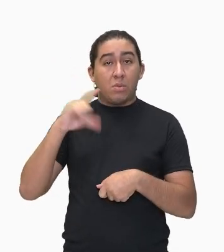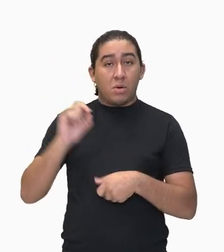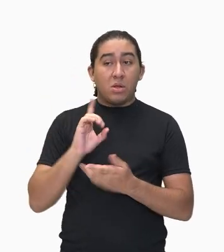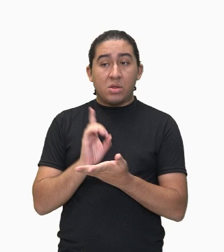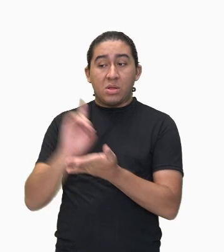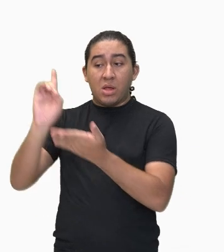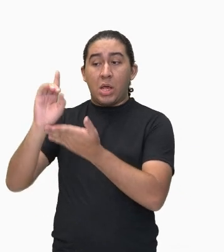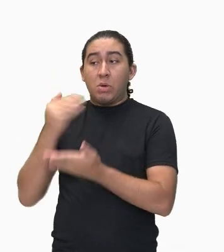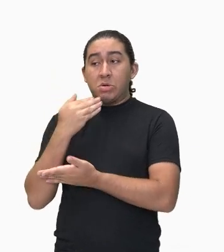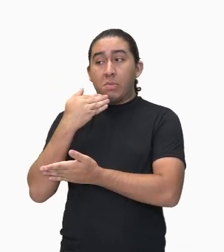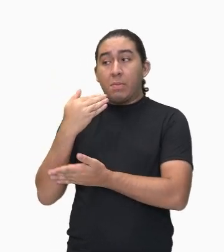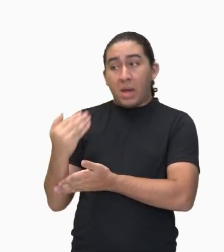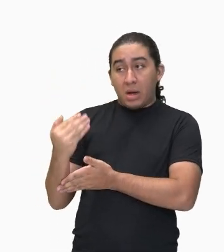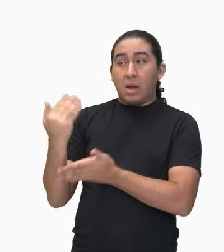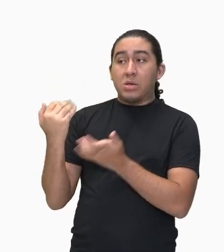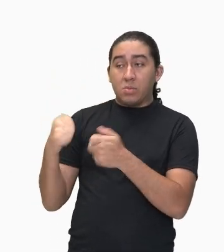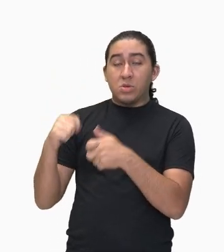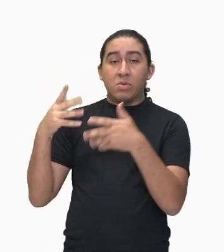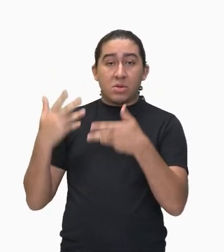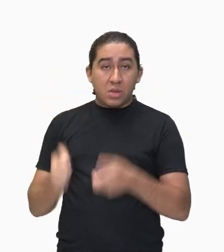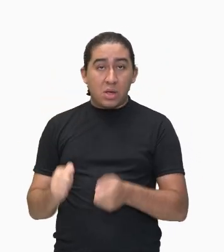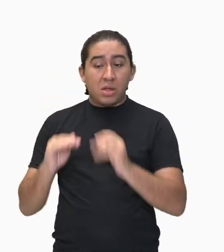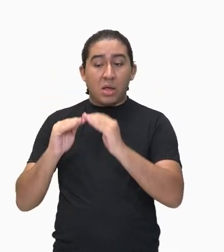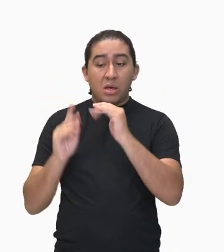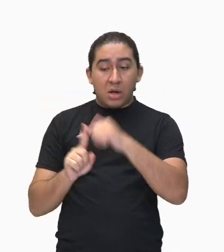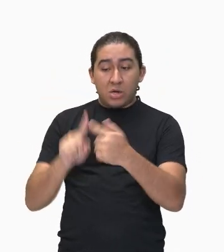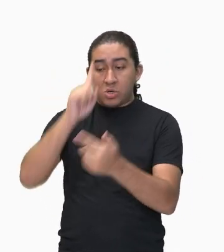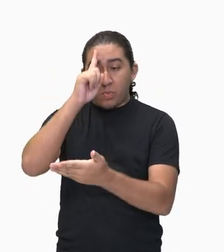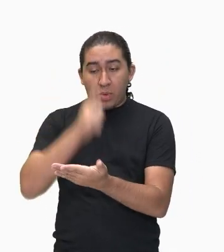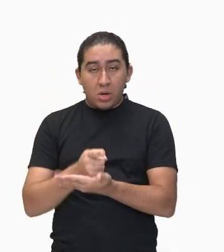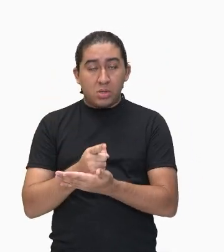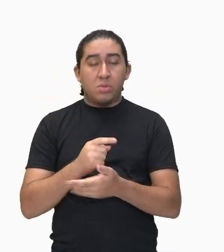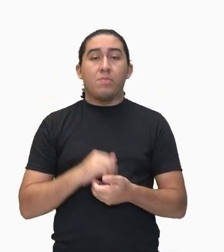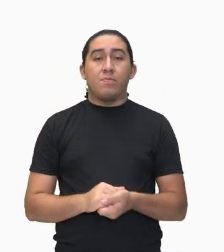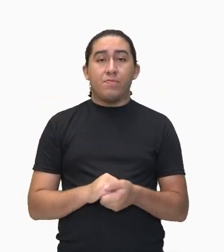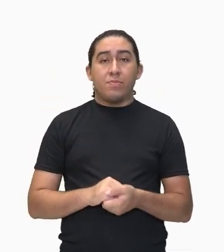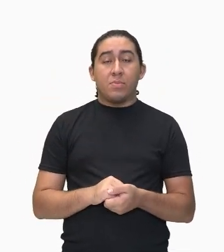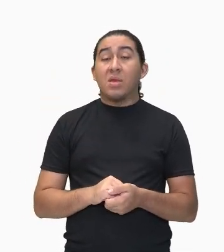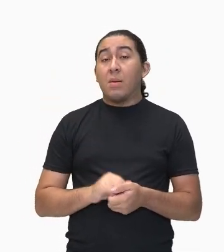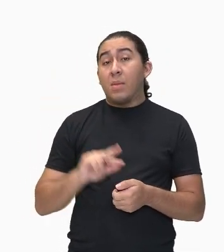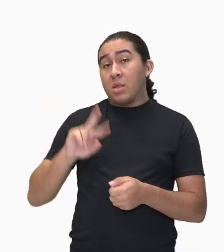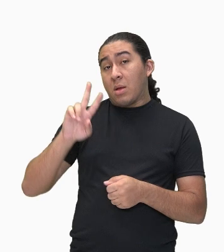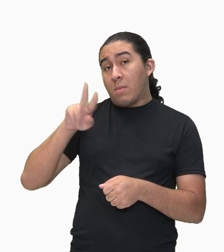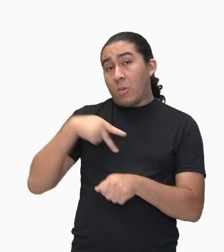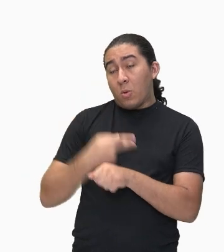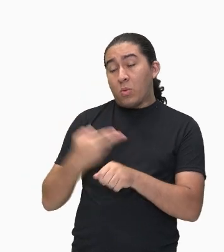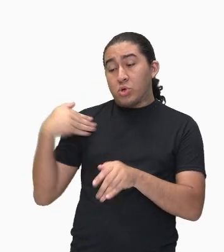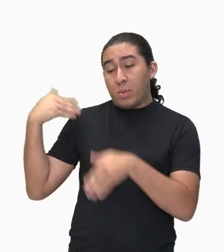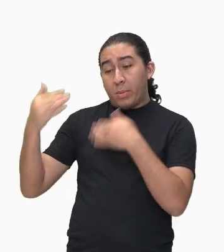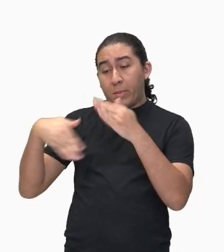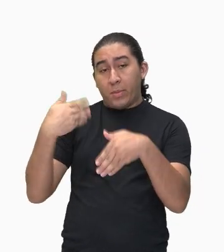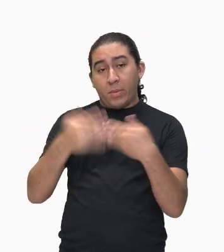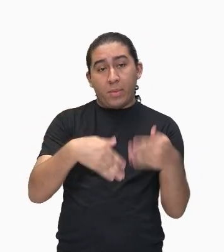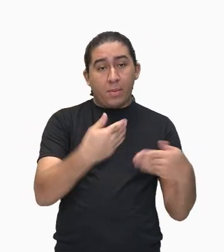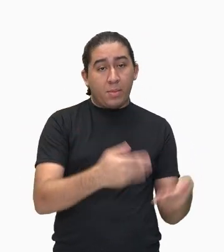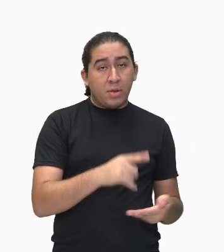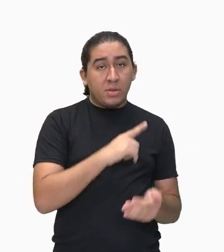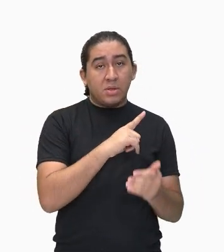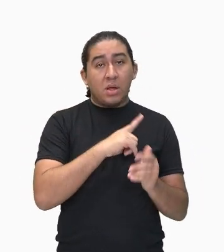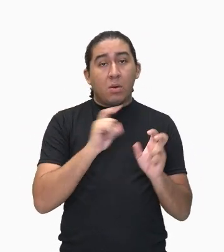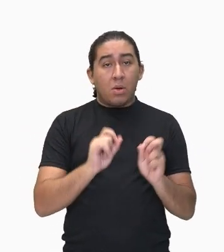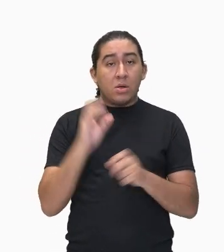a bênção da igreja. Mas com o passar dos tempos, com a evolução